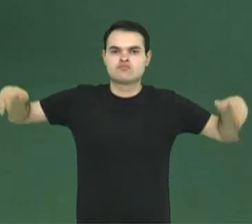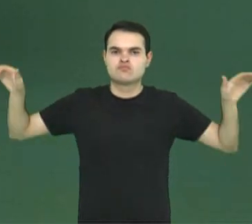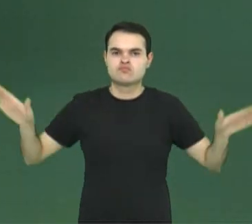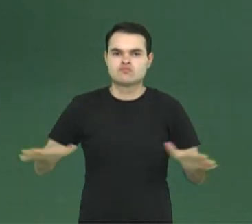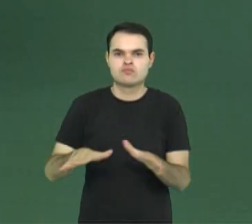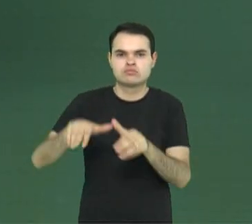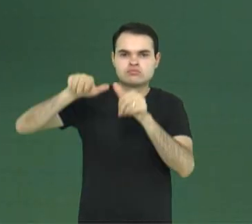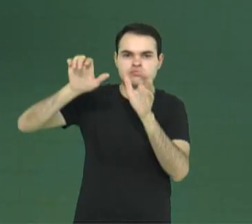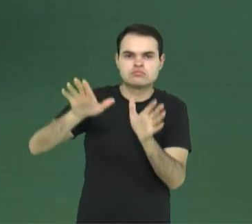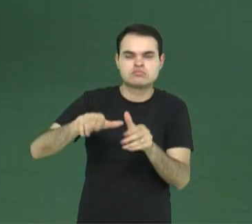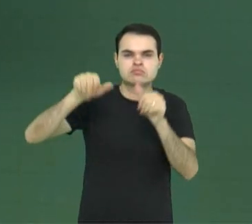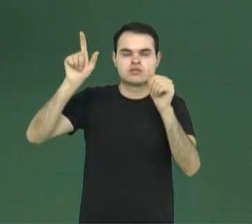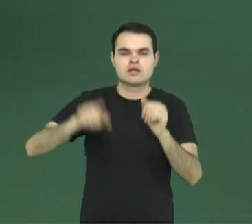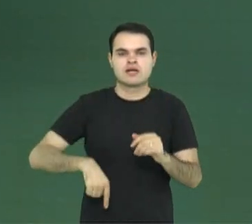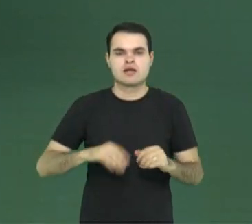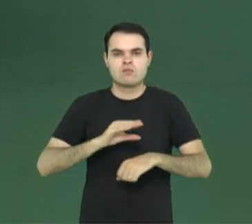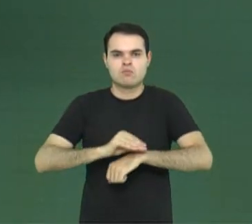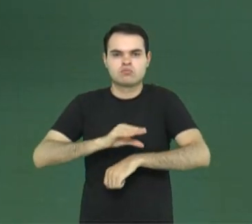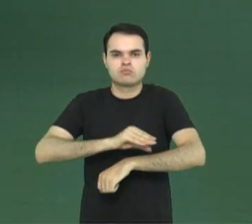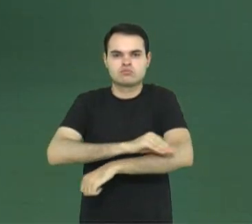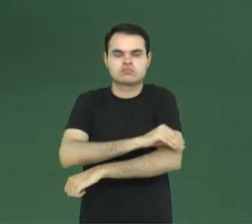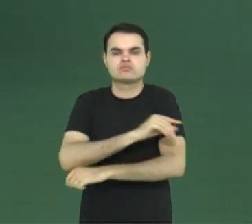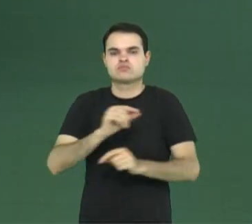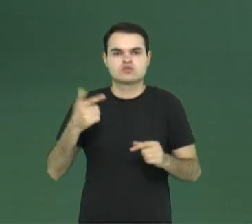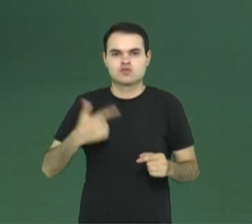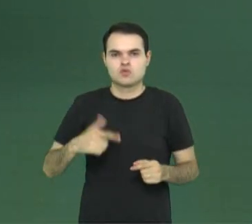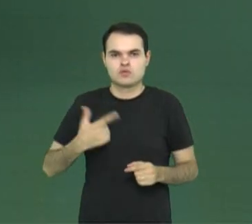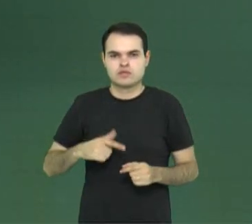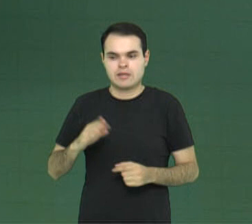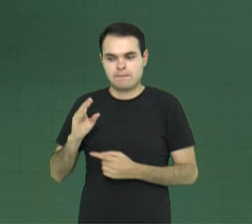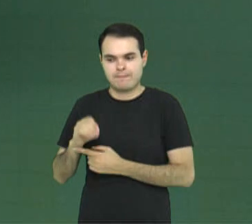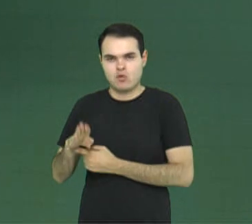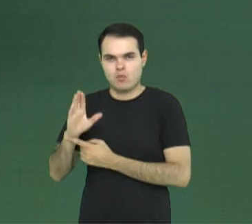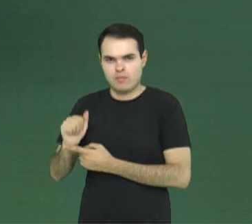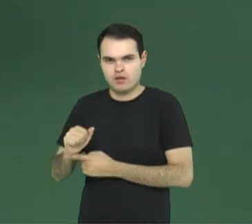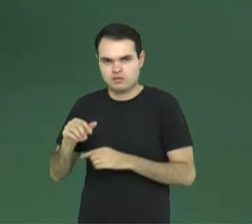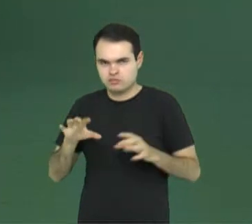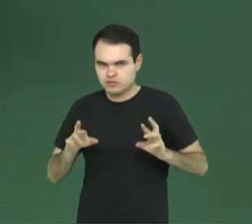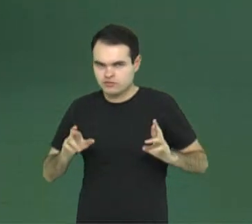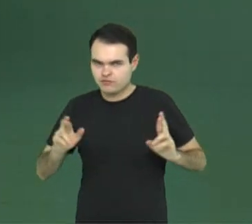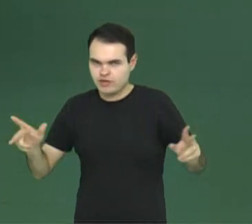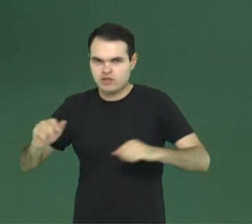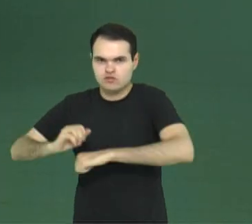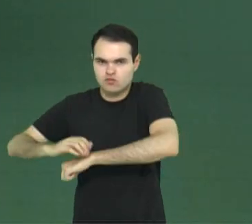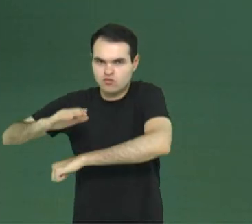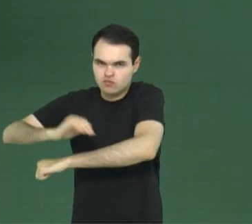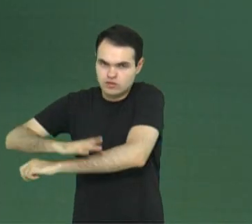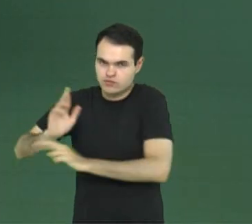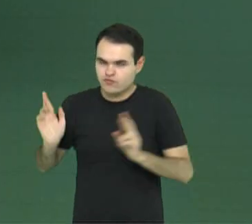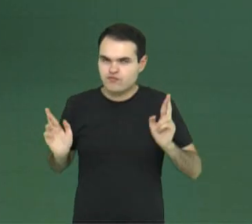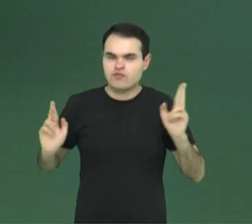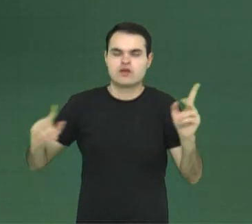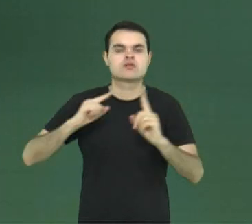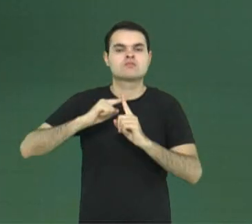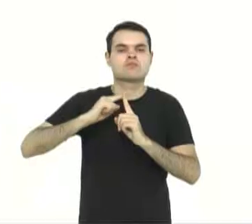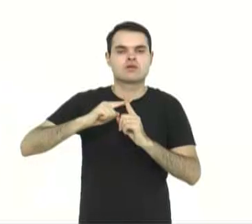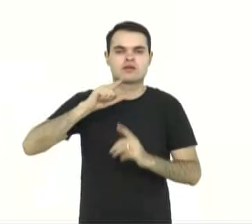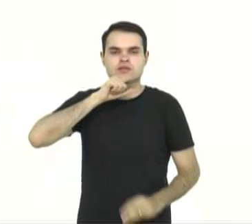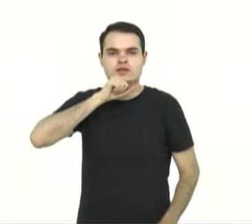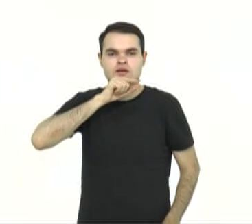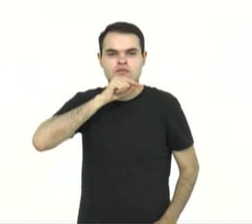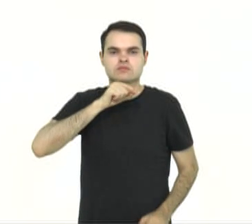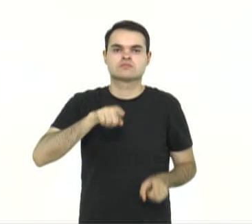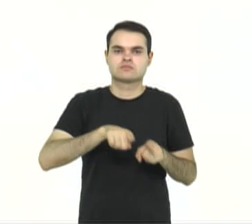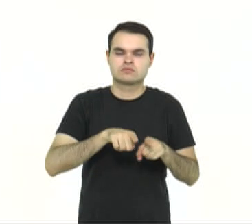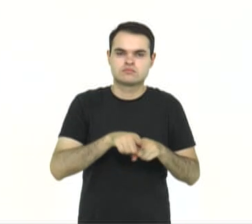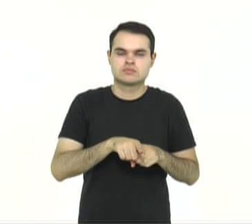a ventilação é muscular, então não tem mais a bomba de sucção, como nós tínhamos nos anfíbios. O que acontece, essa ventilação muscular? Nas aves, nos